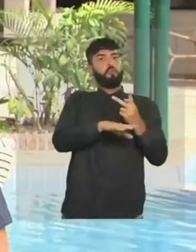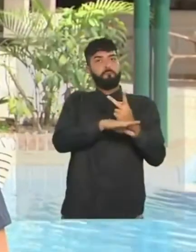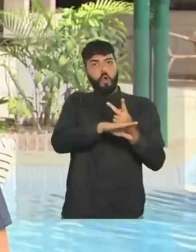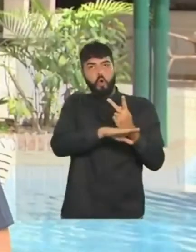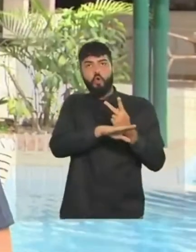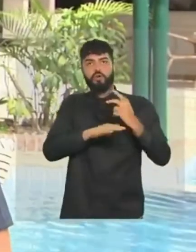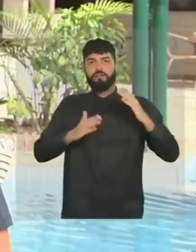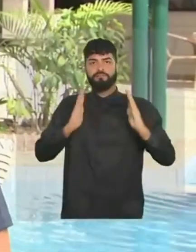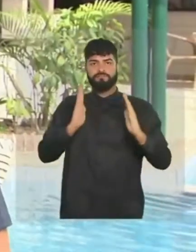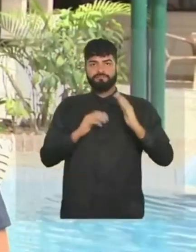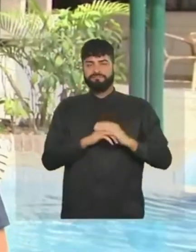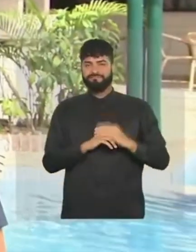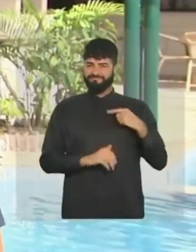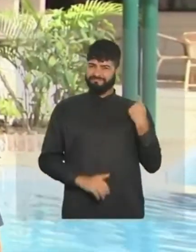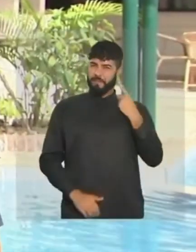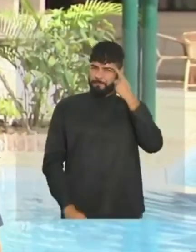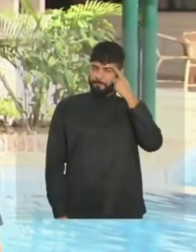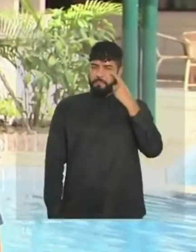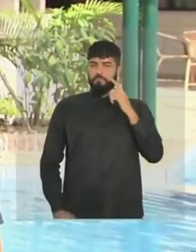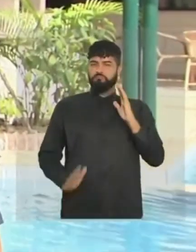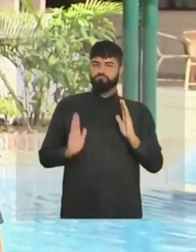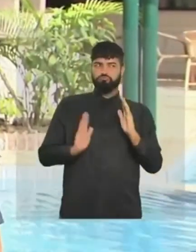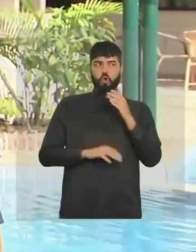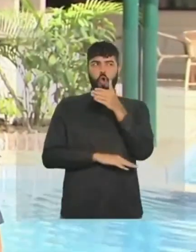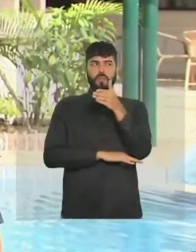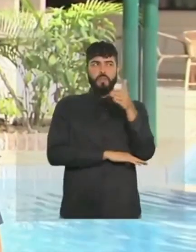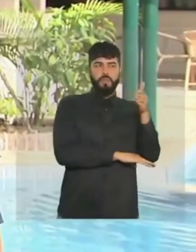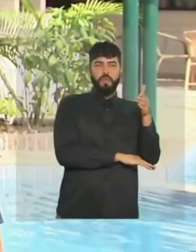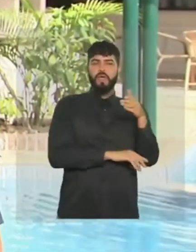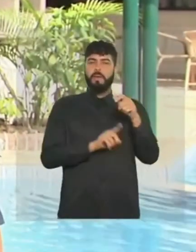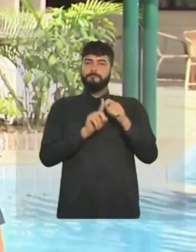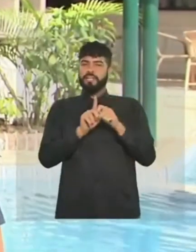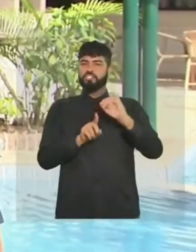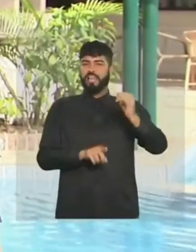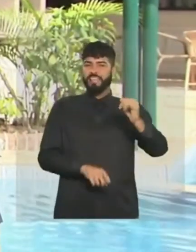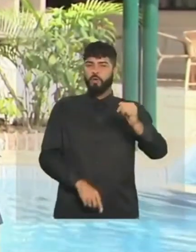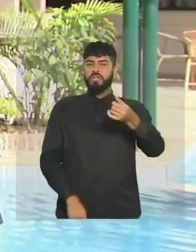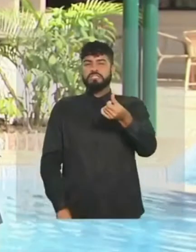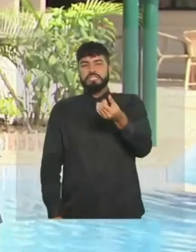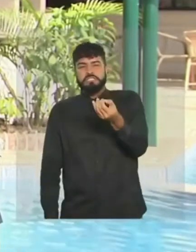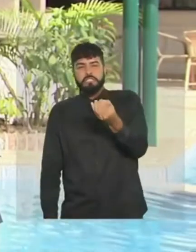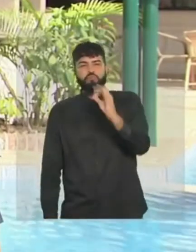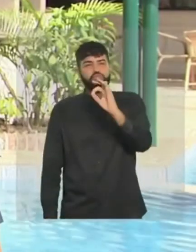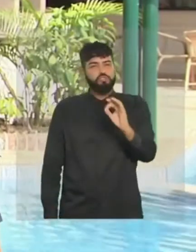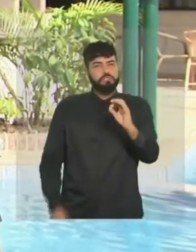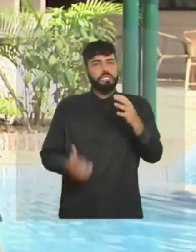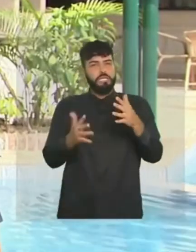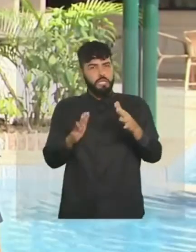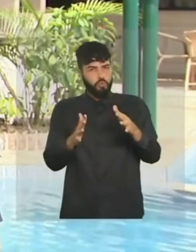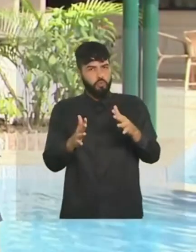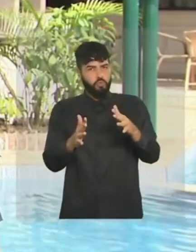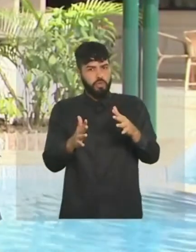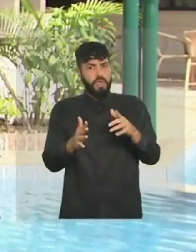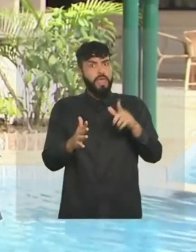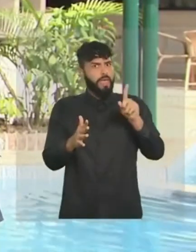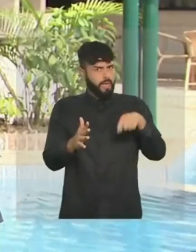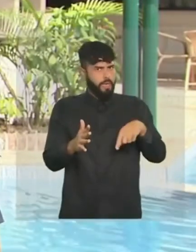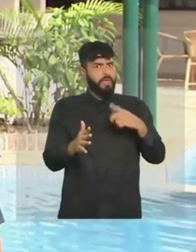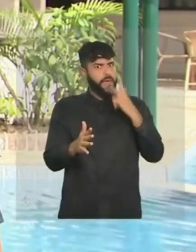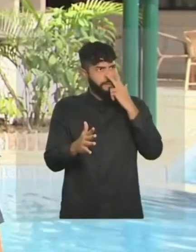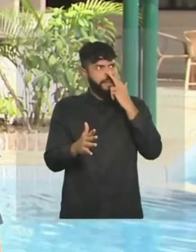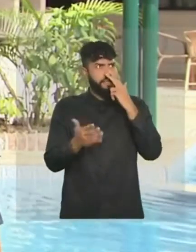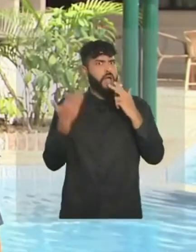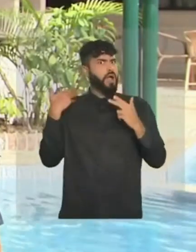algo aí em torno de 60% da ocupação média do mês de janeiro. São números muito aquém de números de